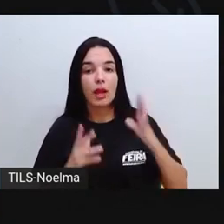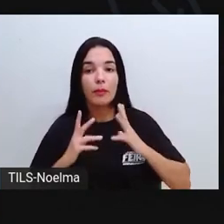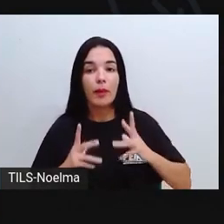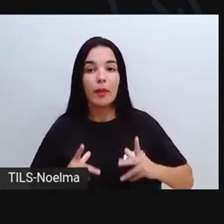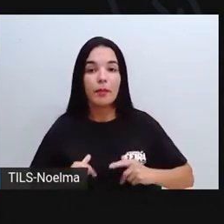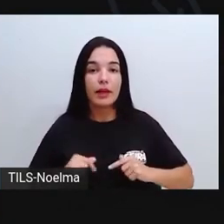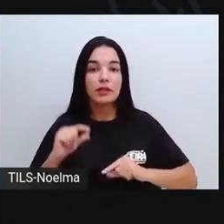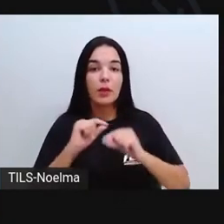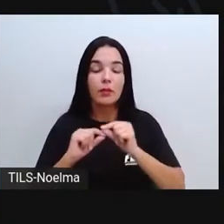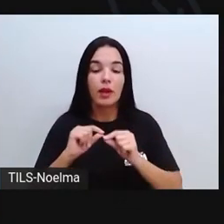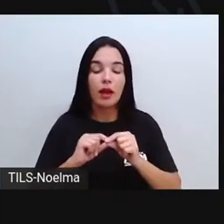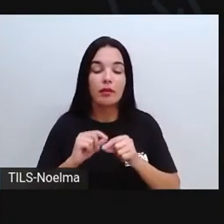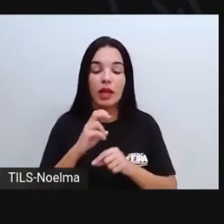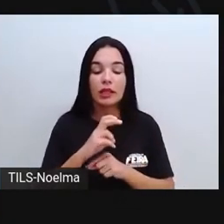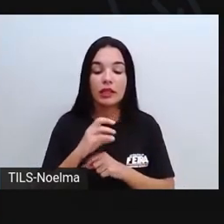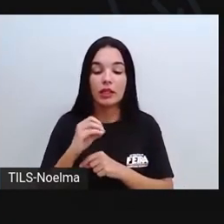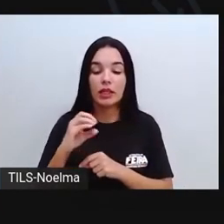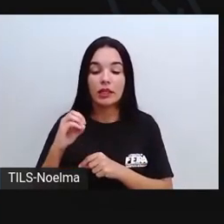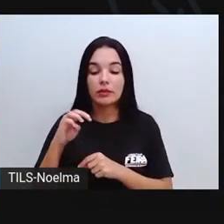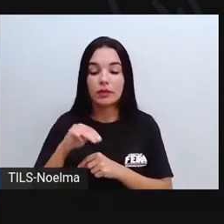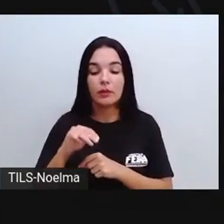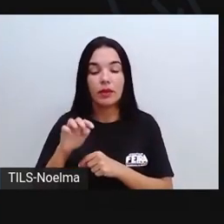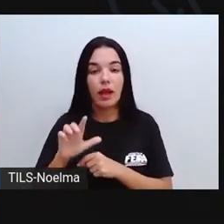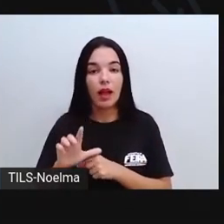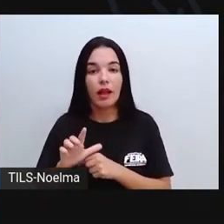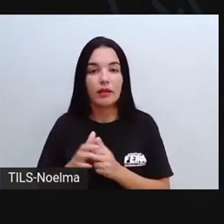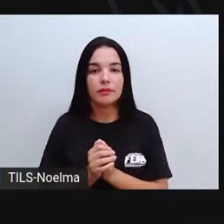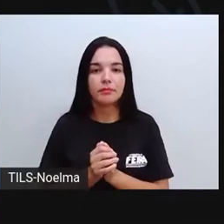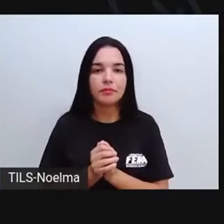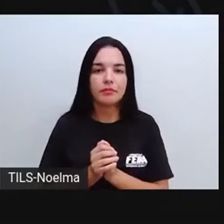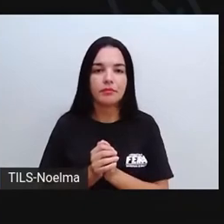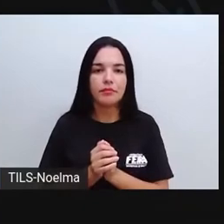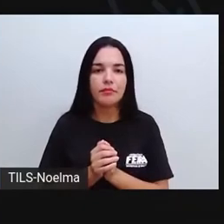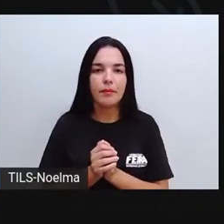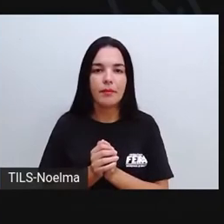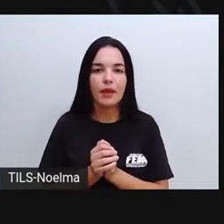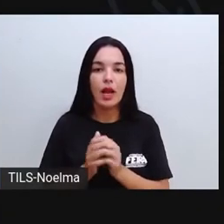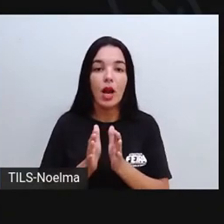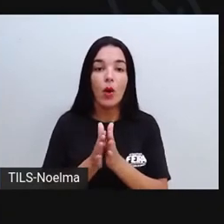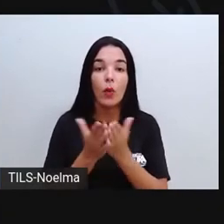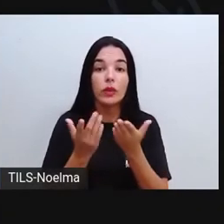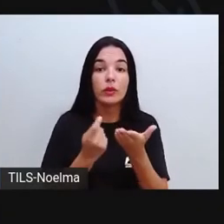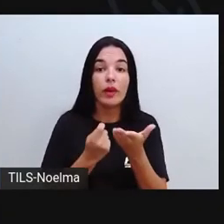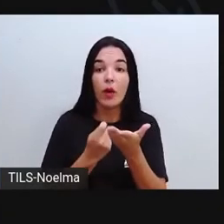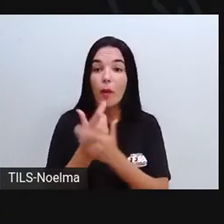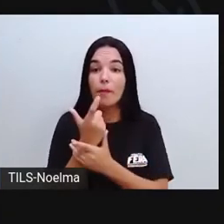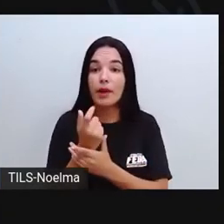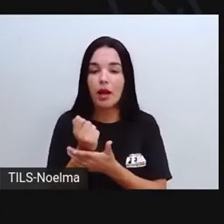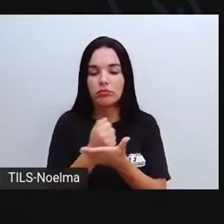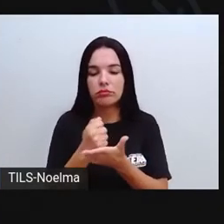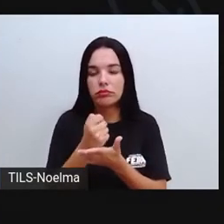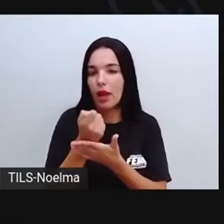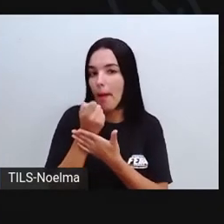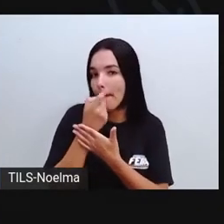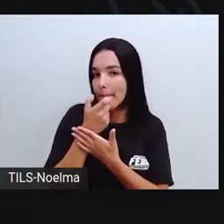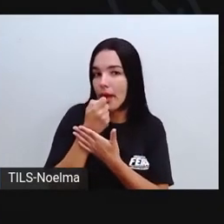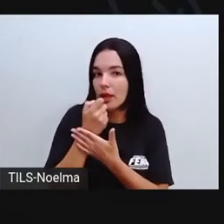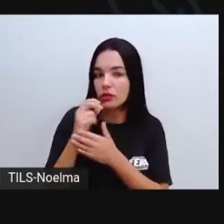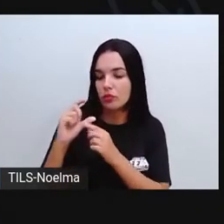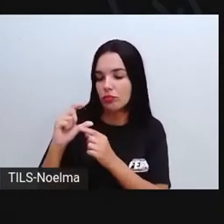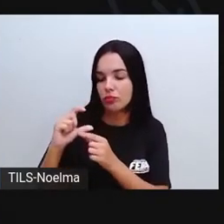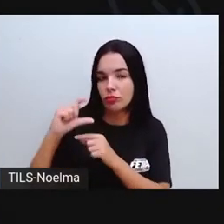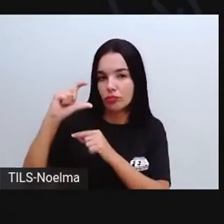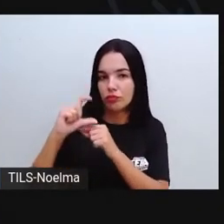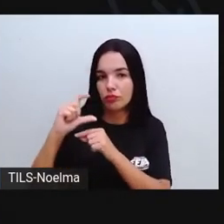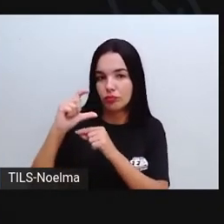né? Desse produto. Quando a gente vai comprar um remédio, geralmente vai vir em ml,